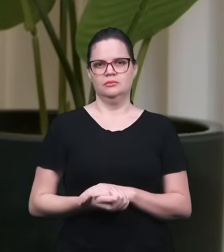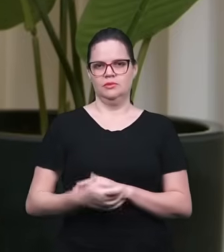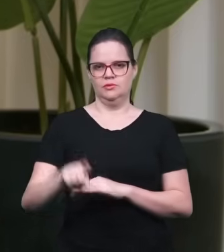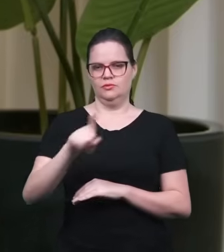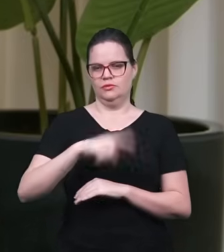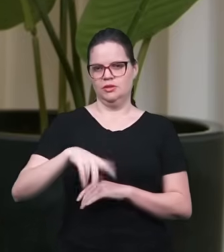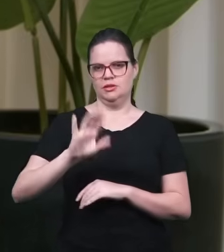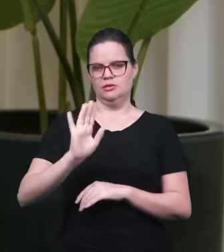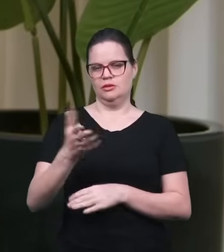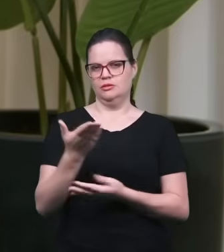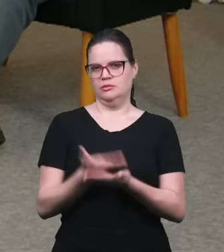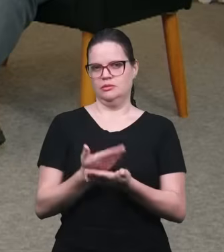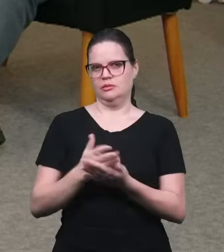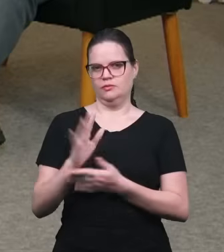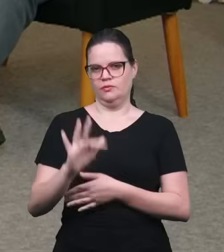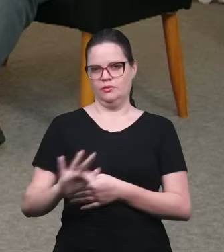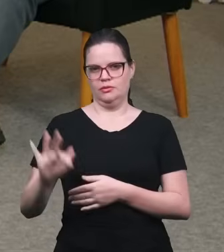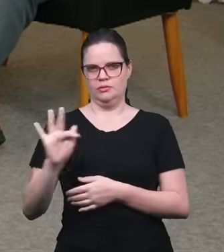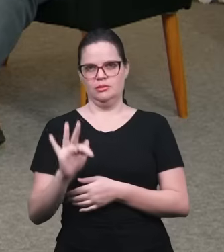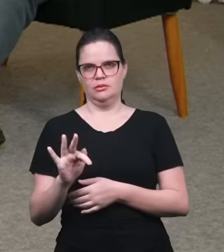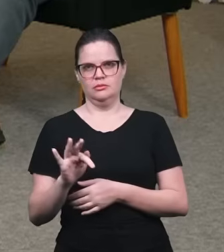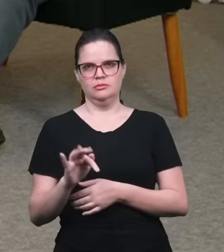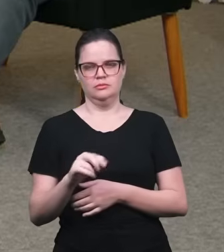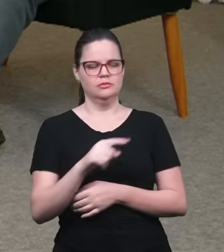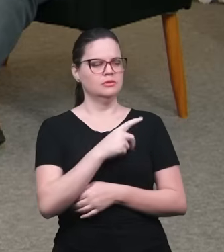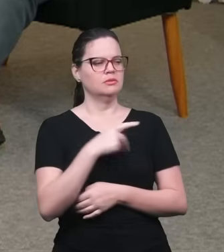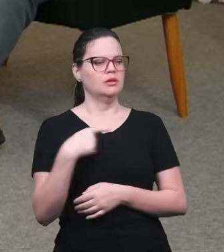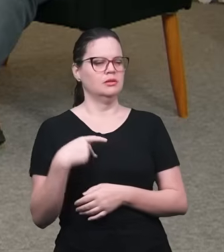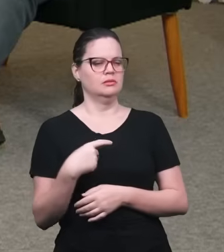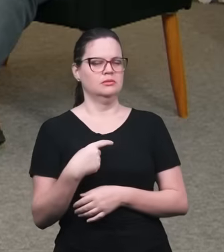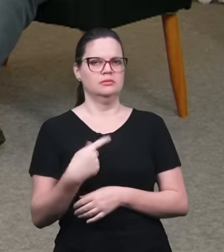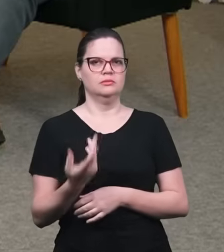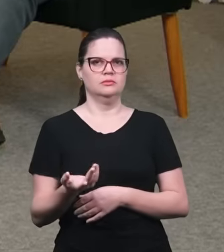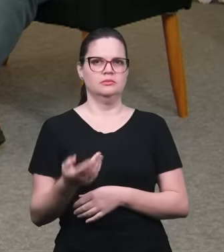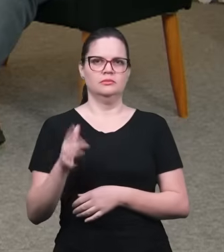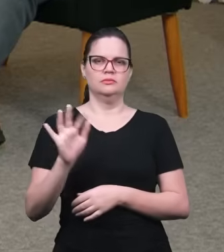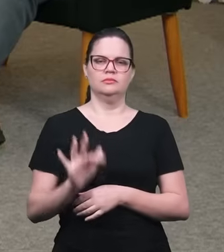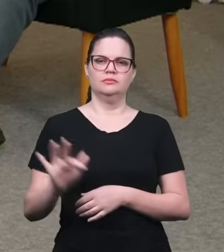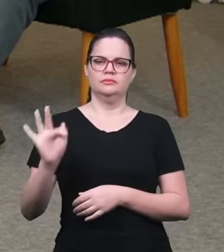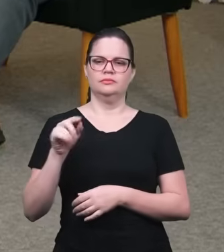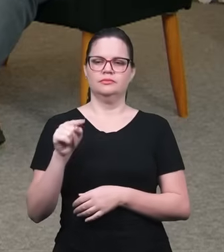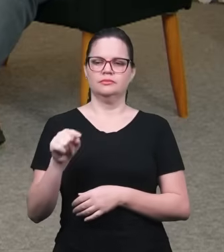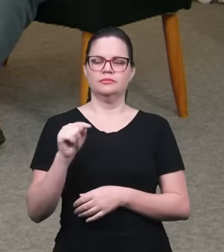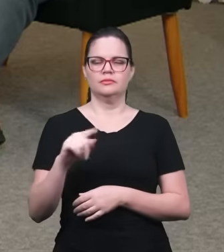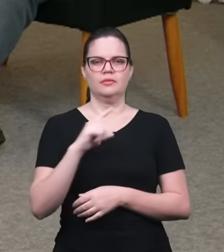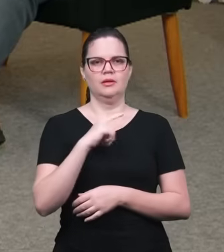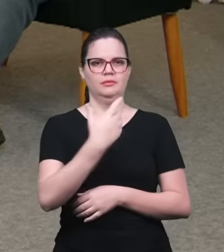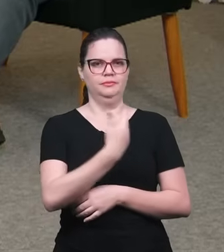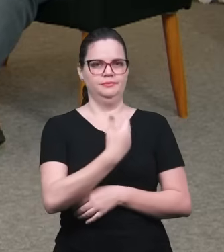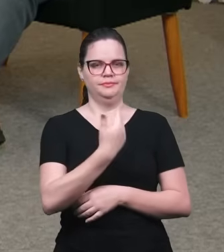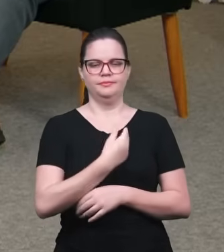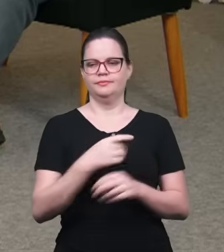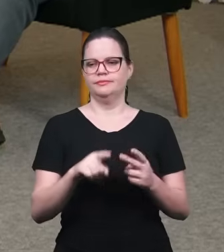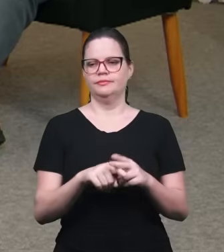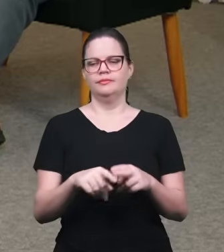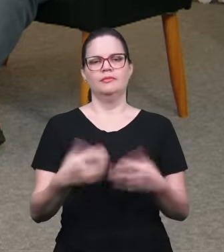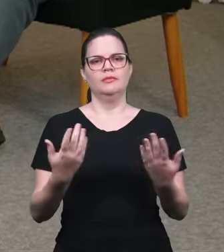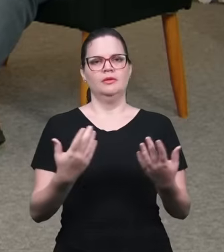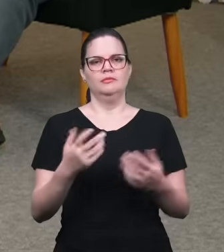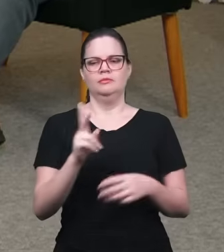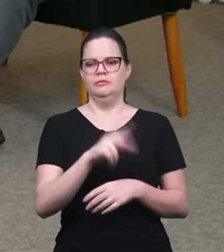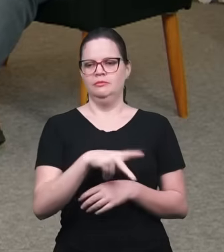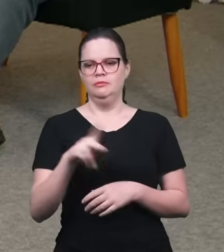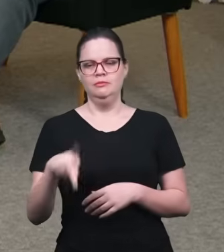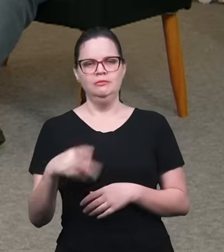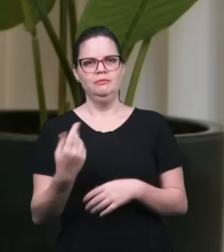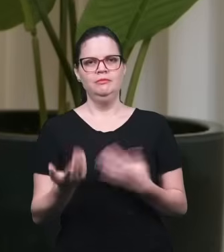faculdade, certamente, Daniel? Sim. E na faculdade nós temos ali os amigos, colegas de classe,